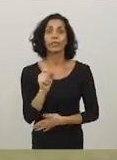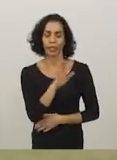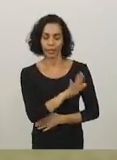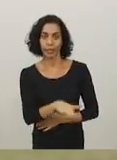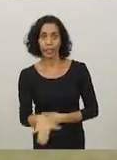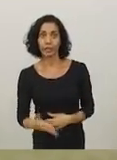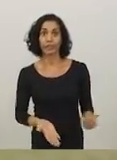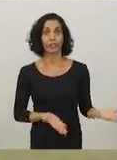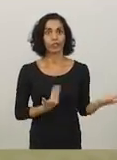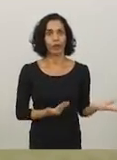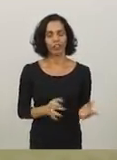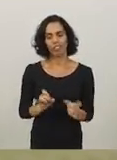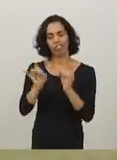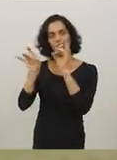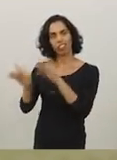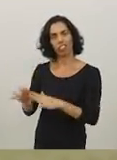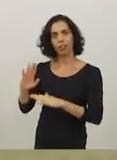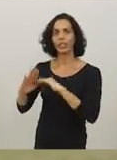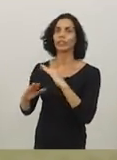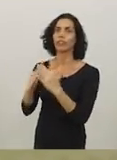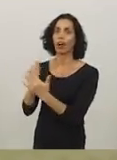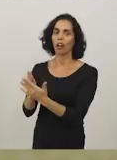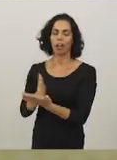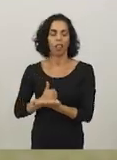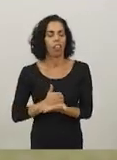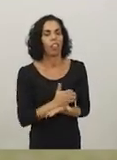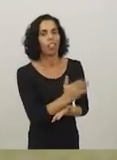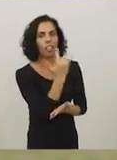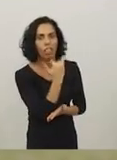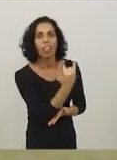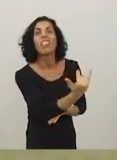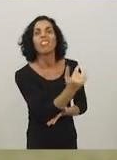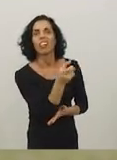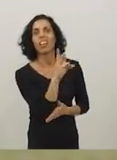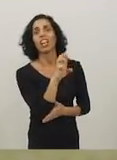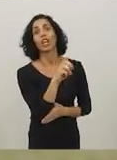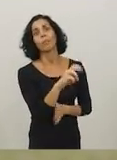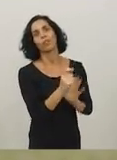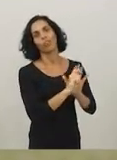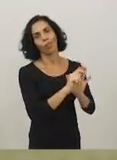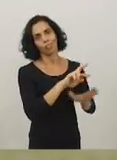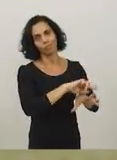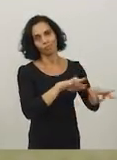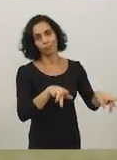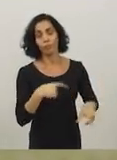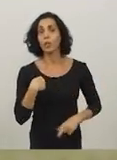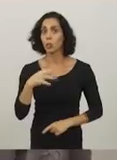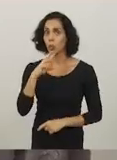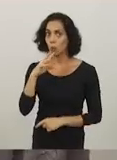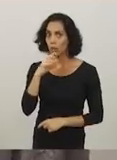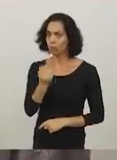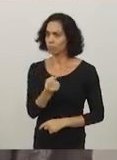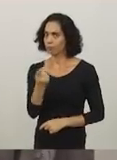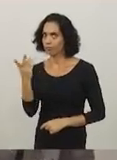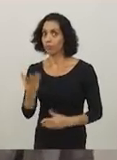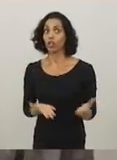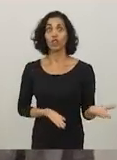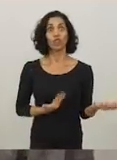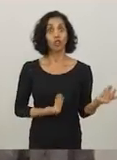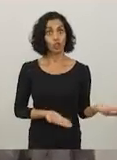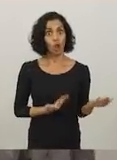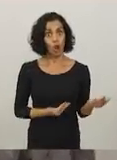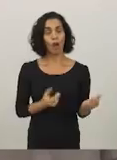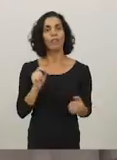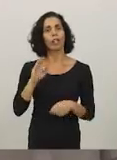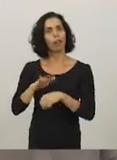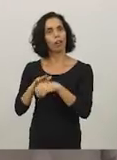disso, muitas crianças e jovens estão abandonando a escola, indo pelo caminho do crime e da droga. Eu conheço muitos